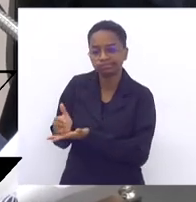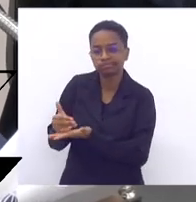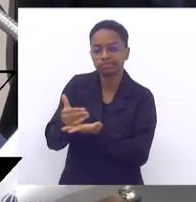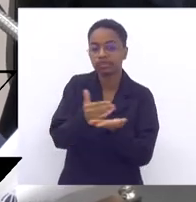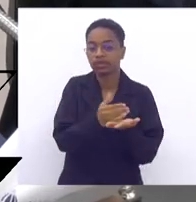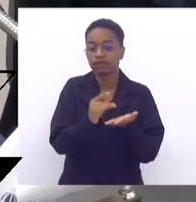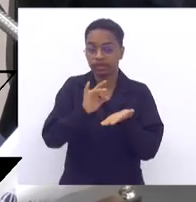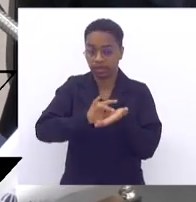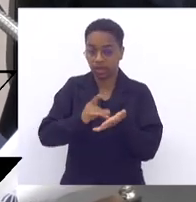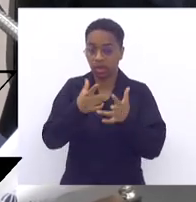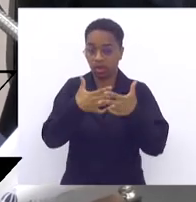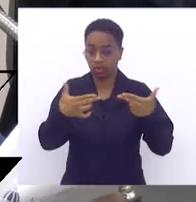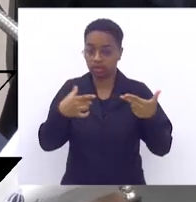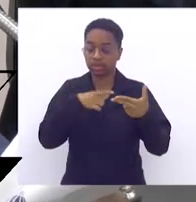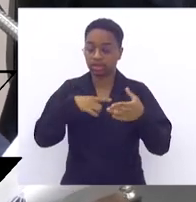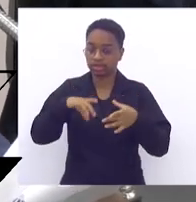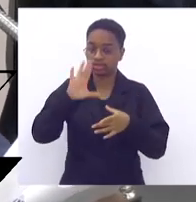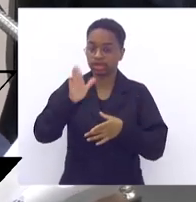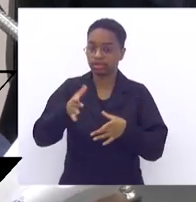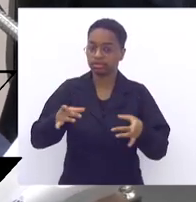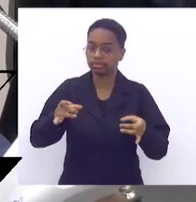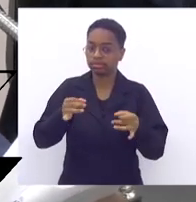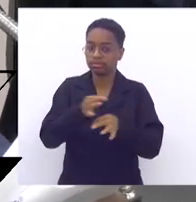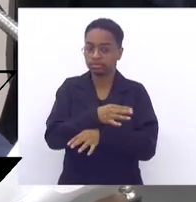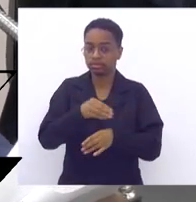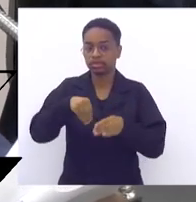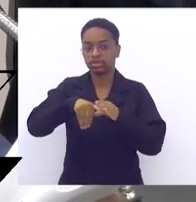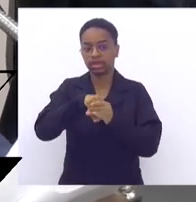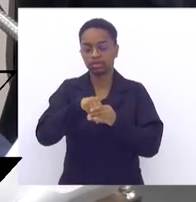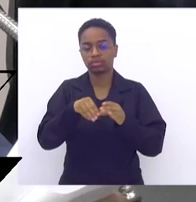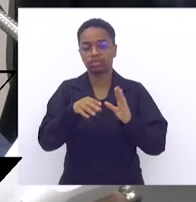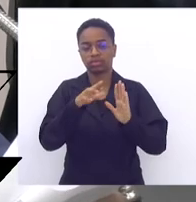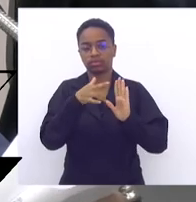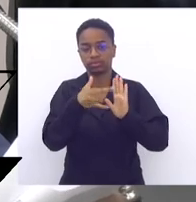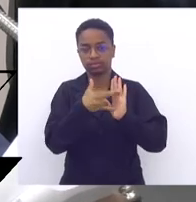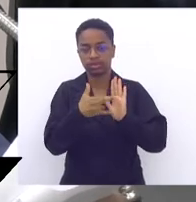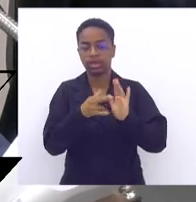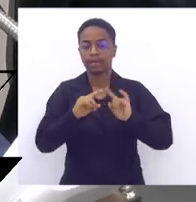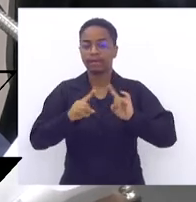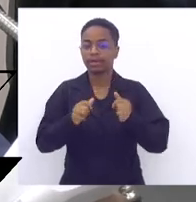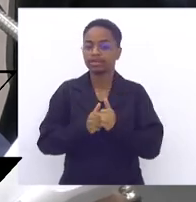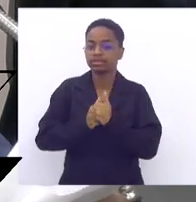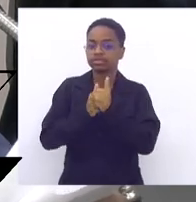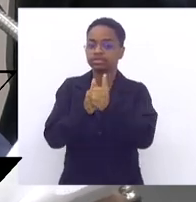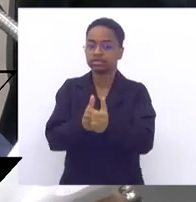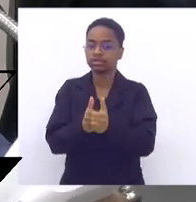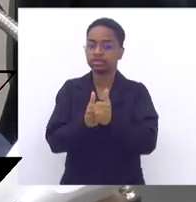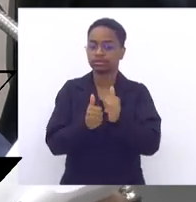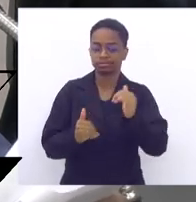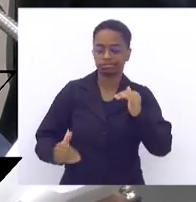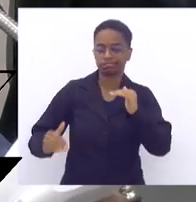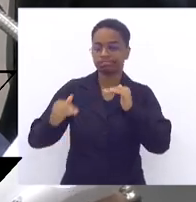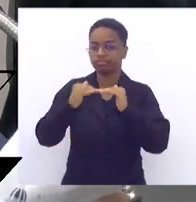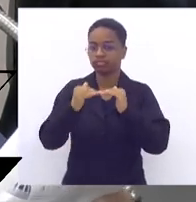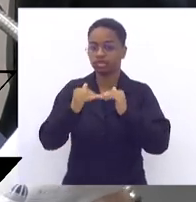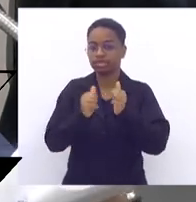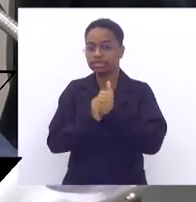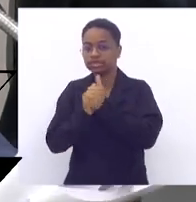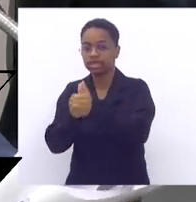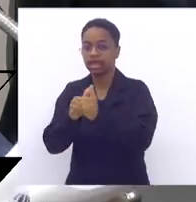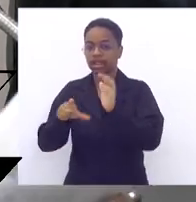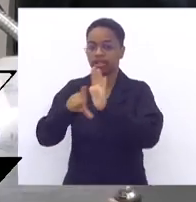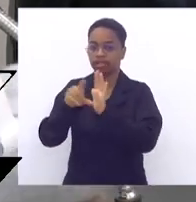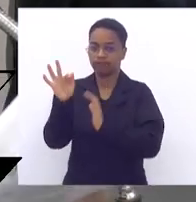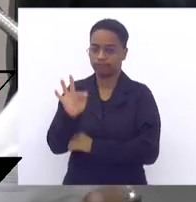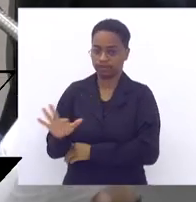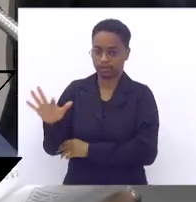já existe nos regulamentos e seguir aí a simetria da legislação federal. É nesse